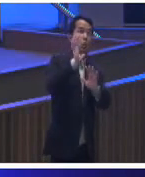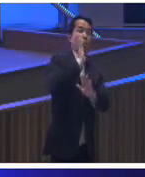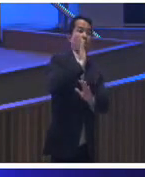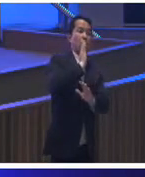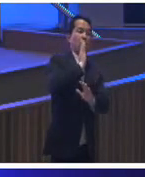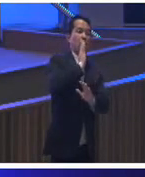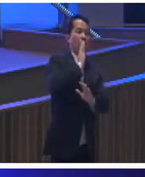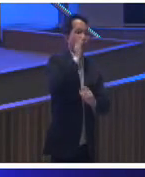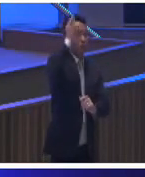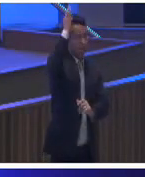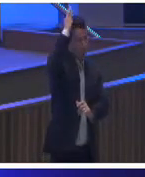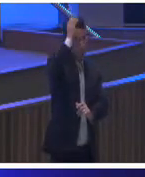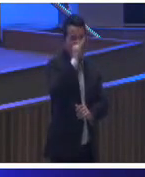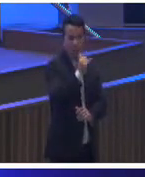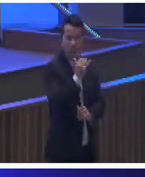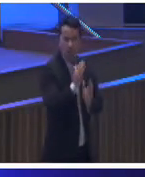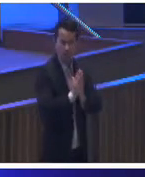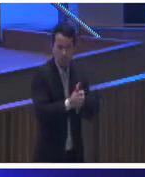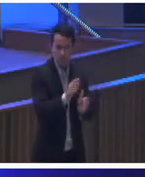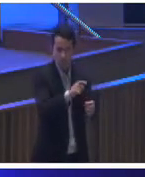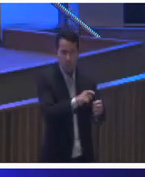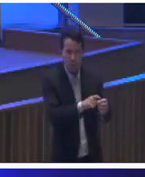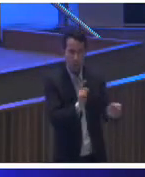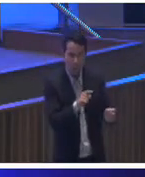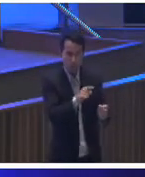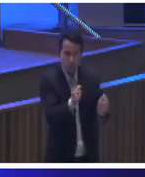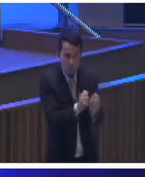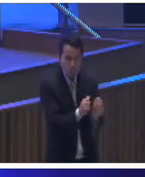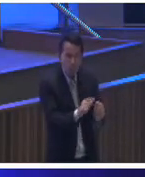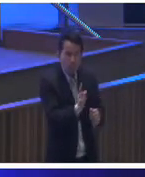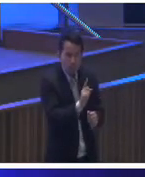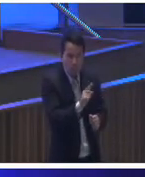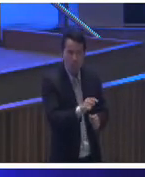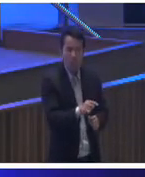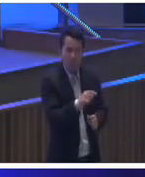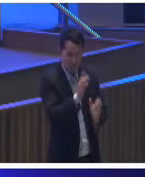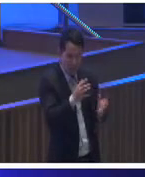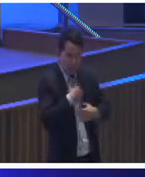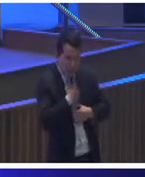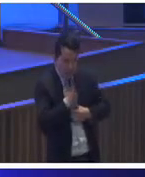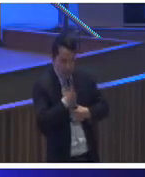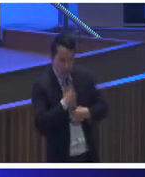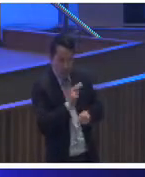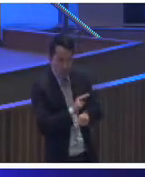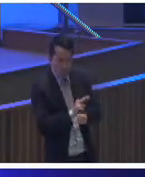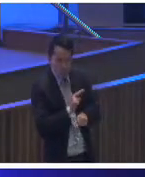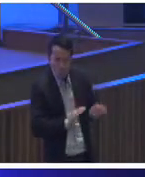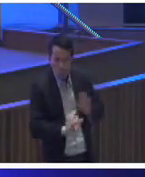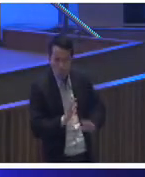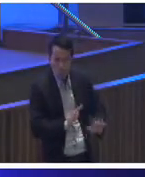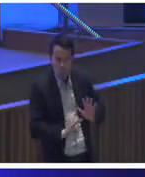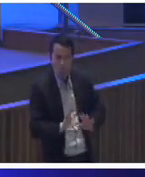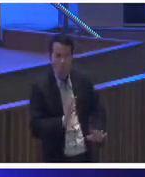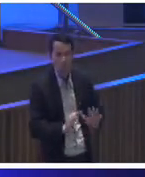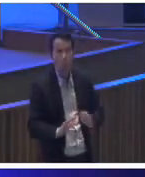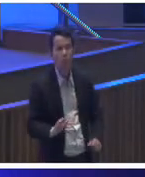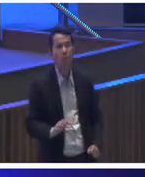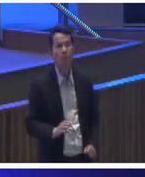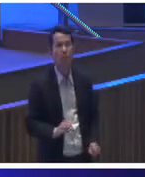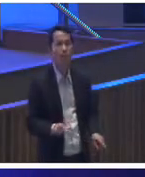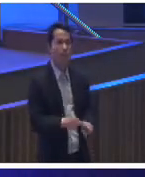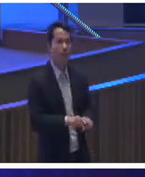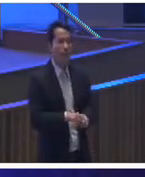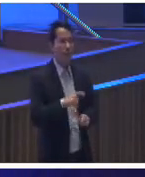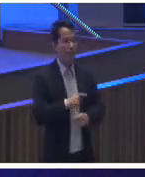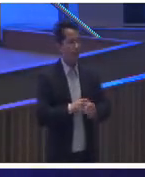confusão. Você já ouviu isso na tua vida? Lá no fundo da tua alma, toma cuidado, sai dessa que é confusão. E alguém vai perguntar: